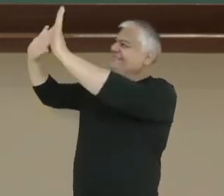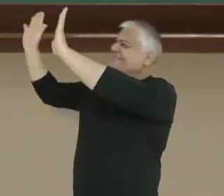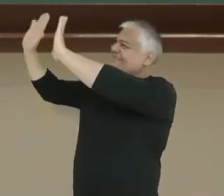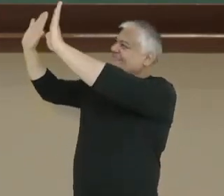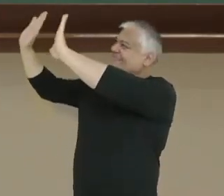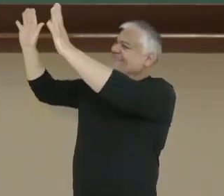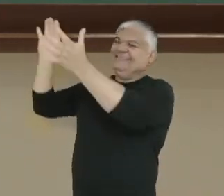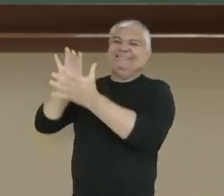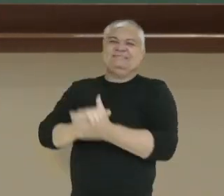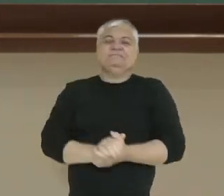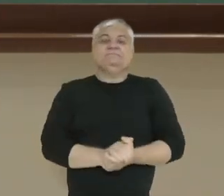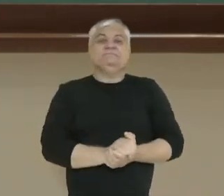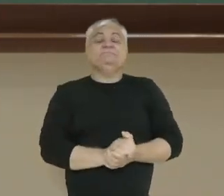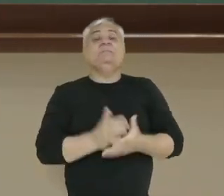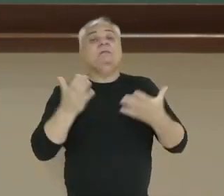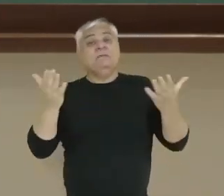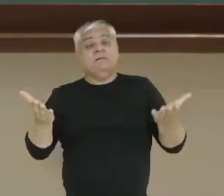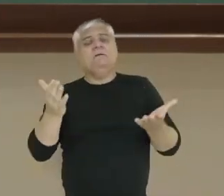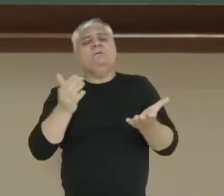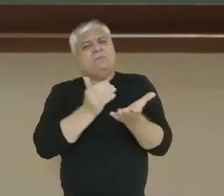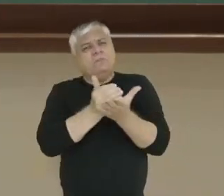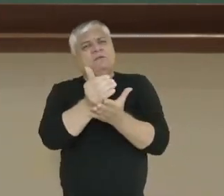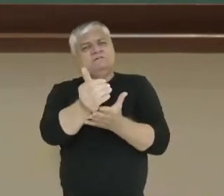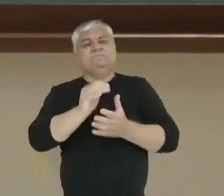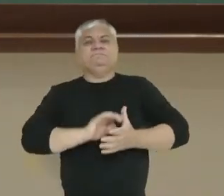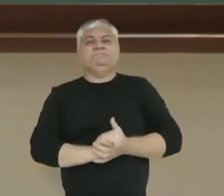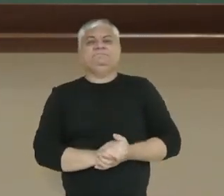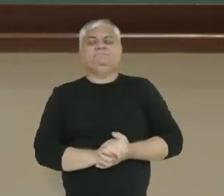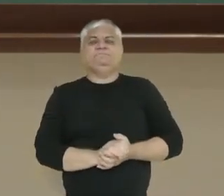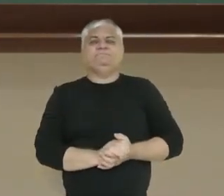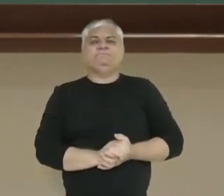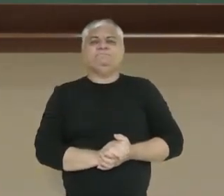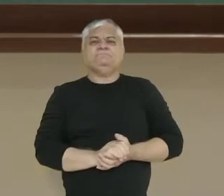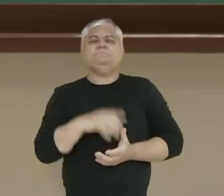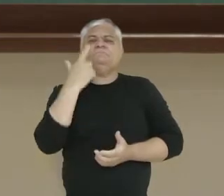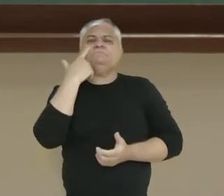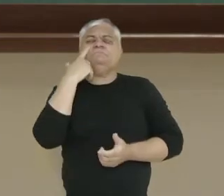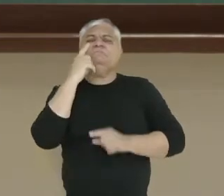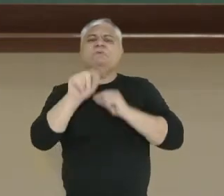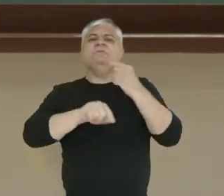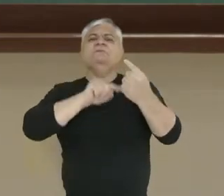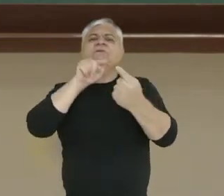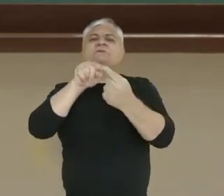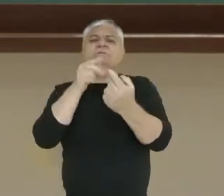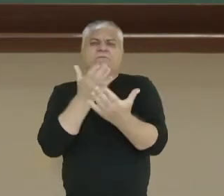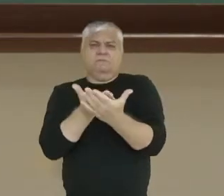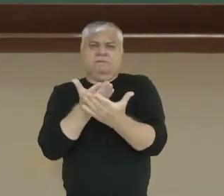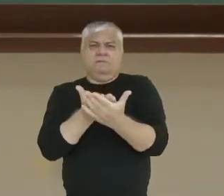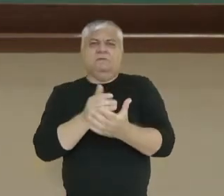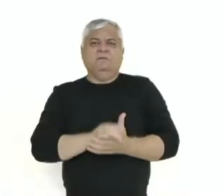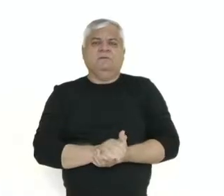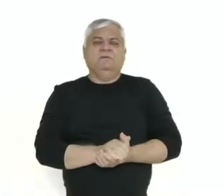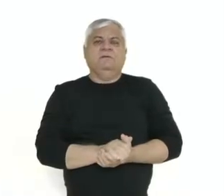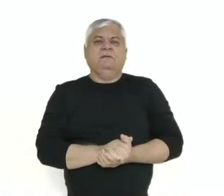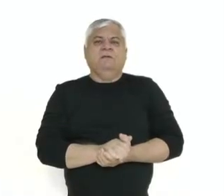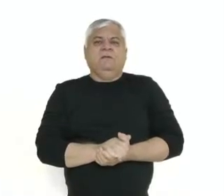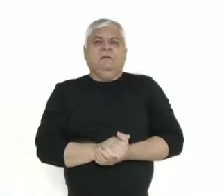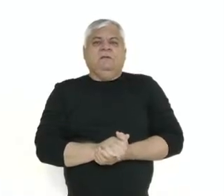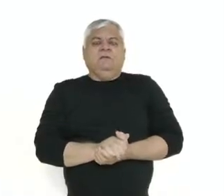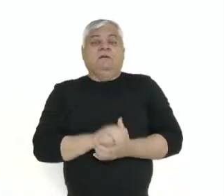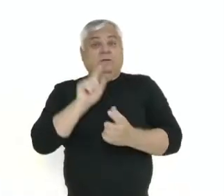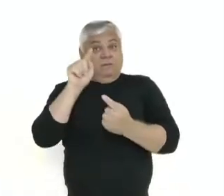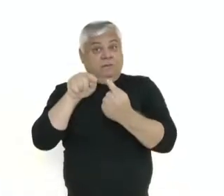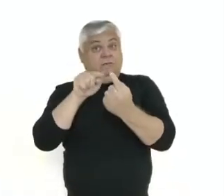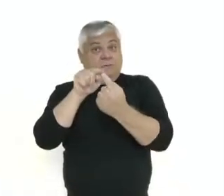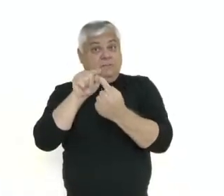Ronaldo. E a gente já pode começar, né? Vamos começar vendo qual é o objetivo nosso dessa aula. O